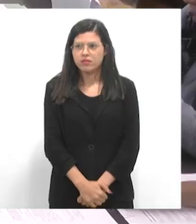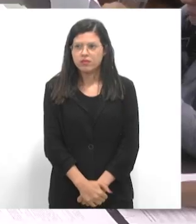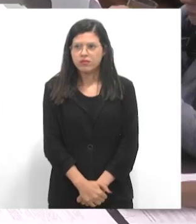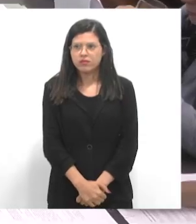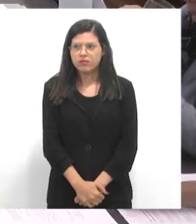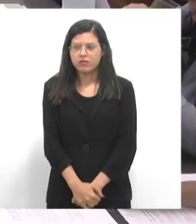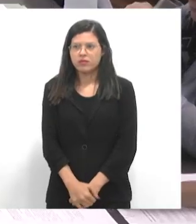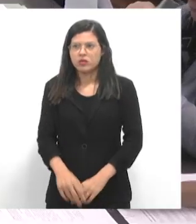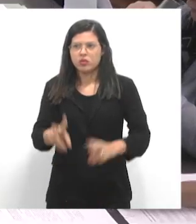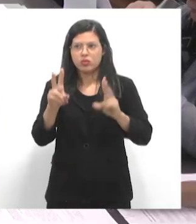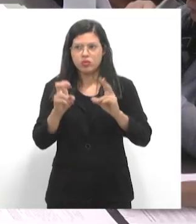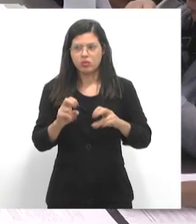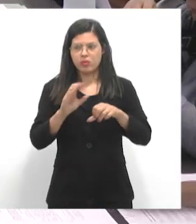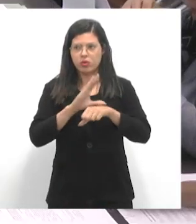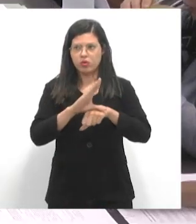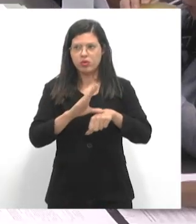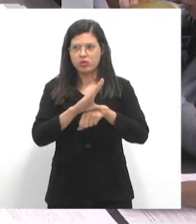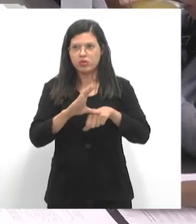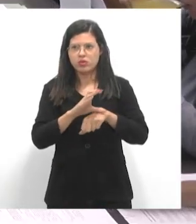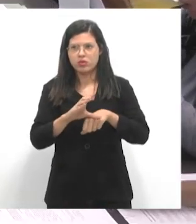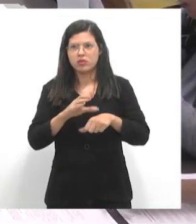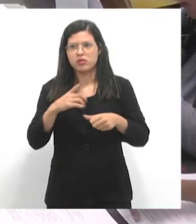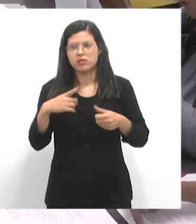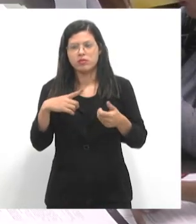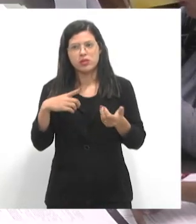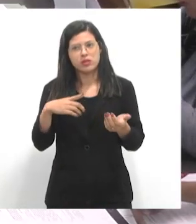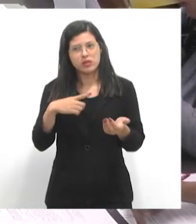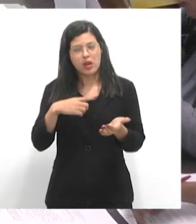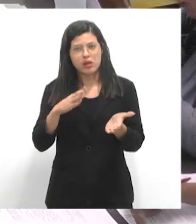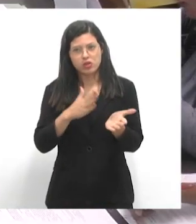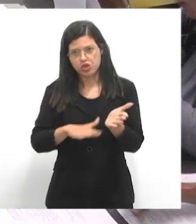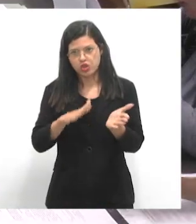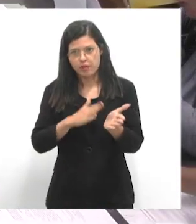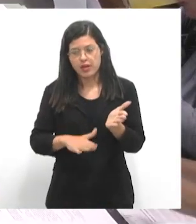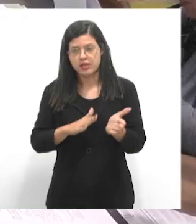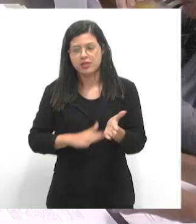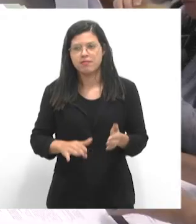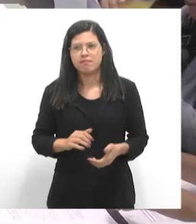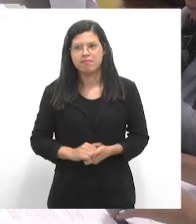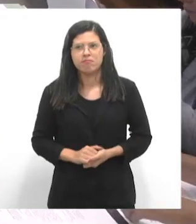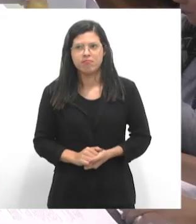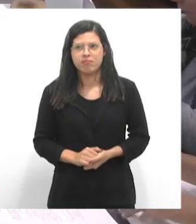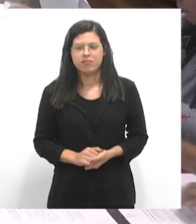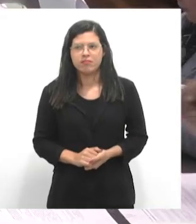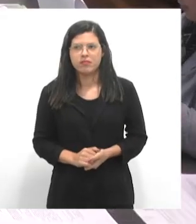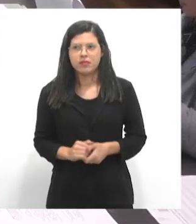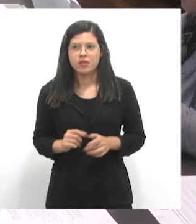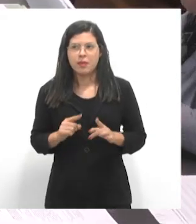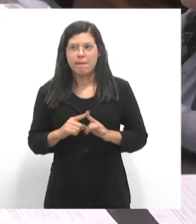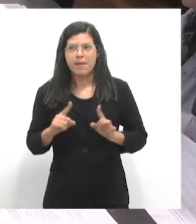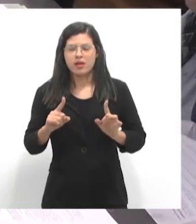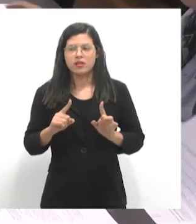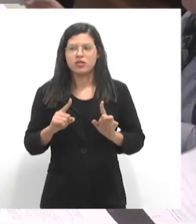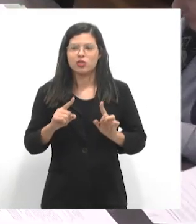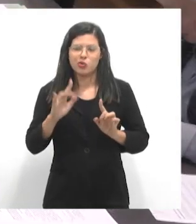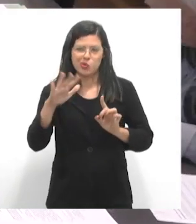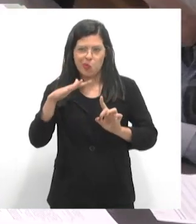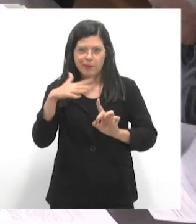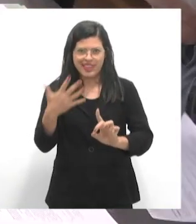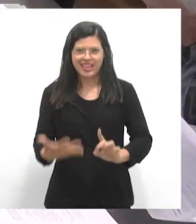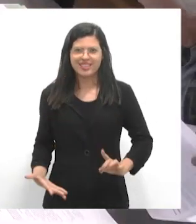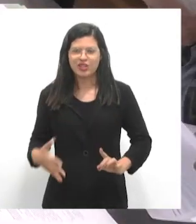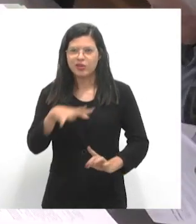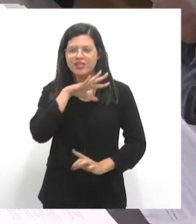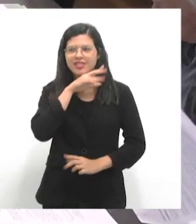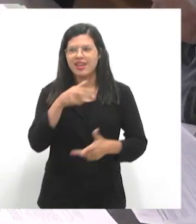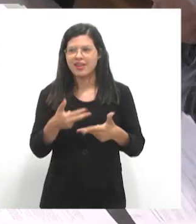Sob o ponto de vista da constitucionalidade, tem despesa. Né? Mas, em homenagem aos animais,